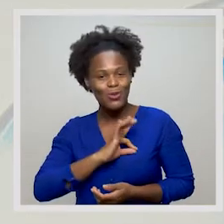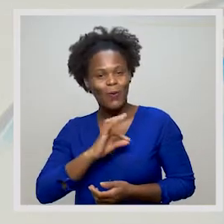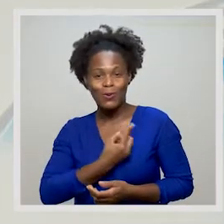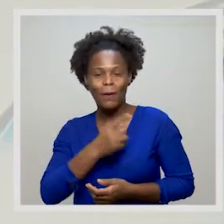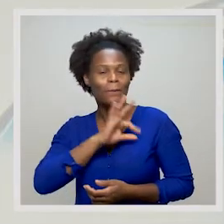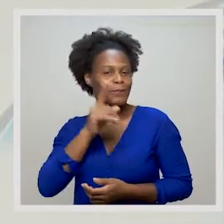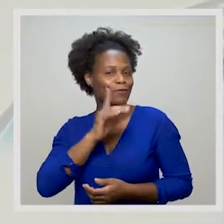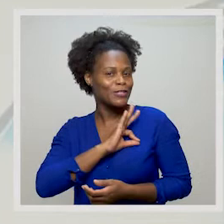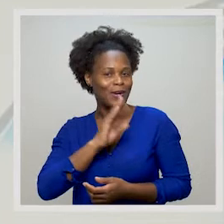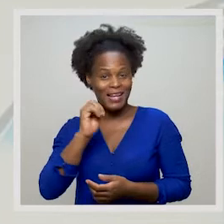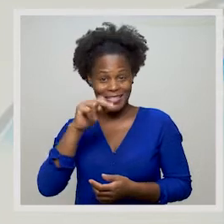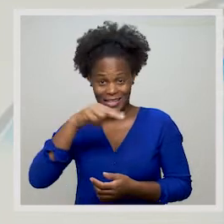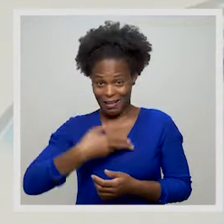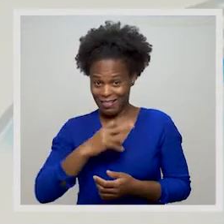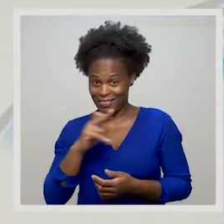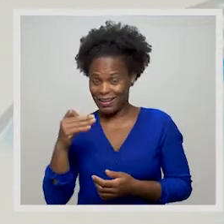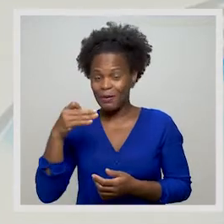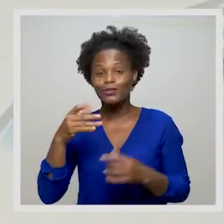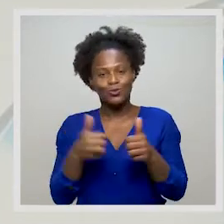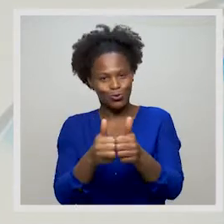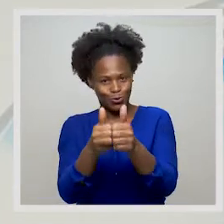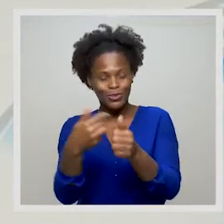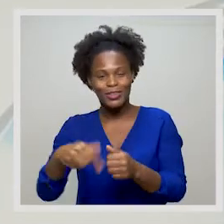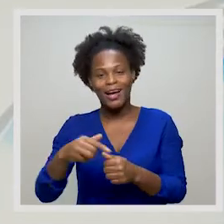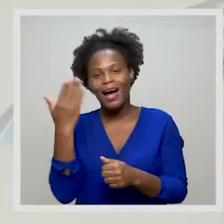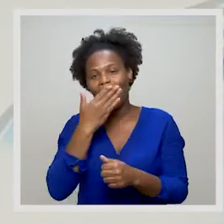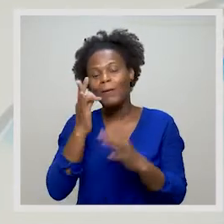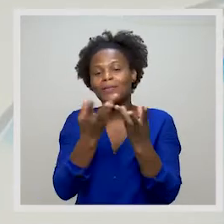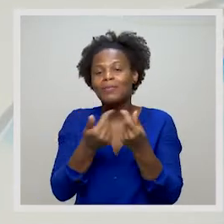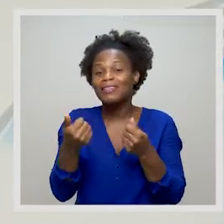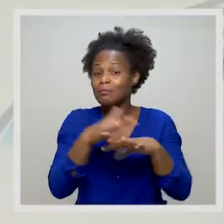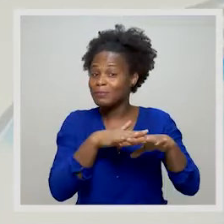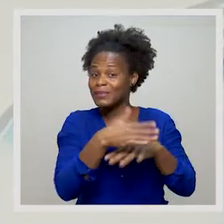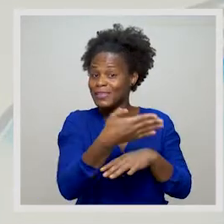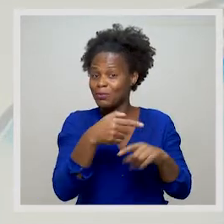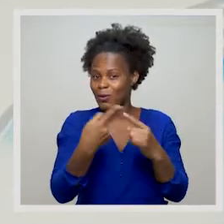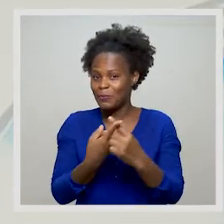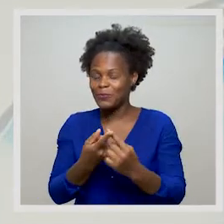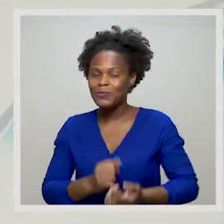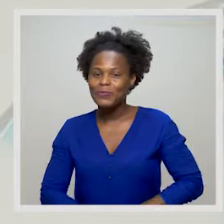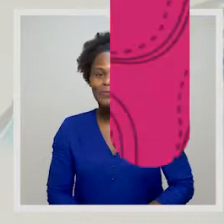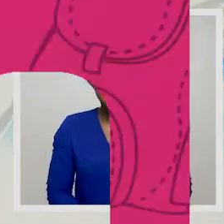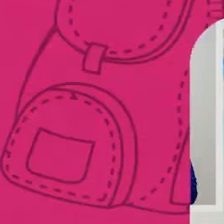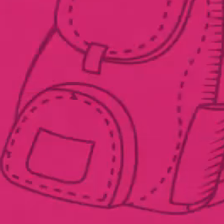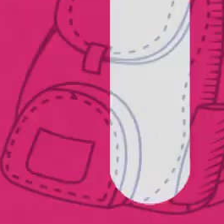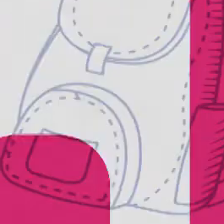professora Sandra Pinto e estamos juntos com as aulas de matemática do 7º ano.